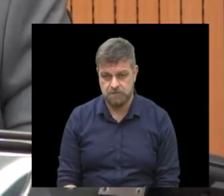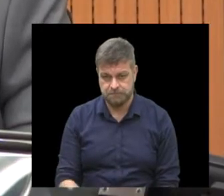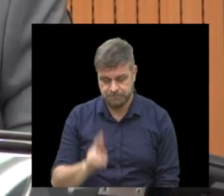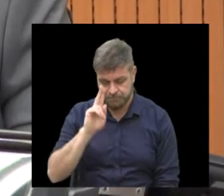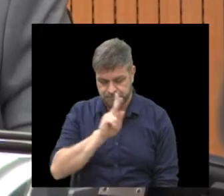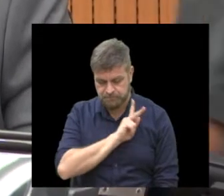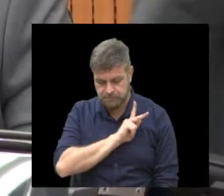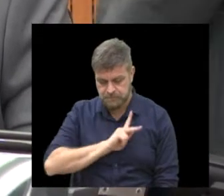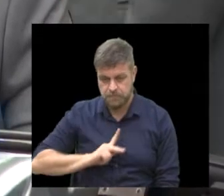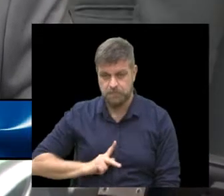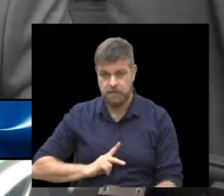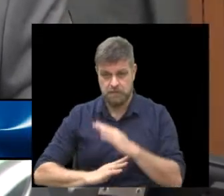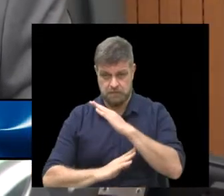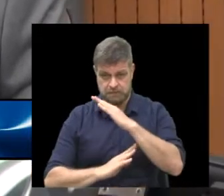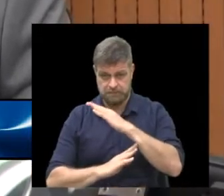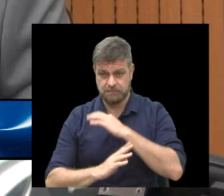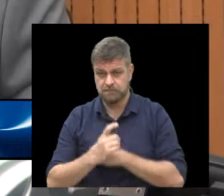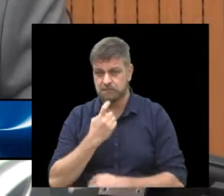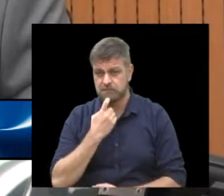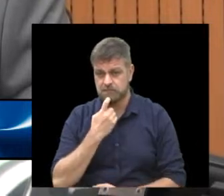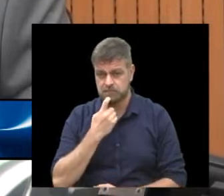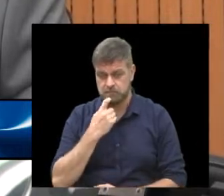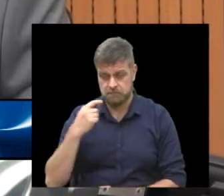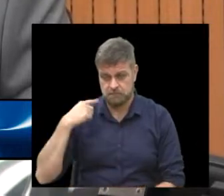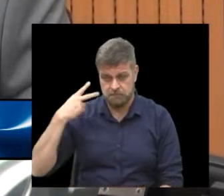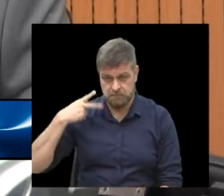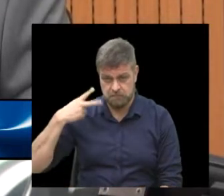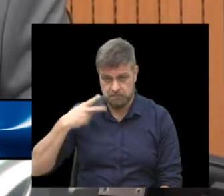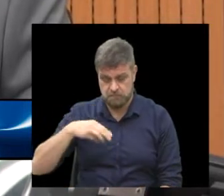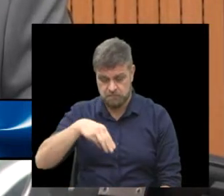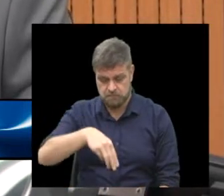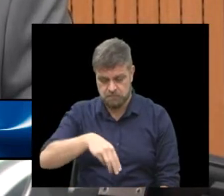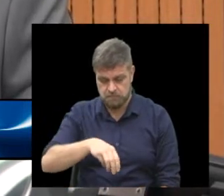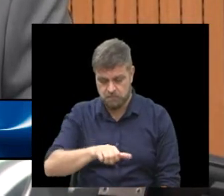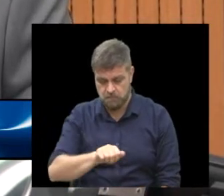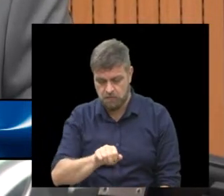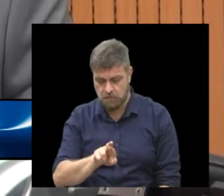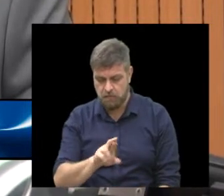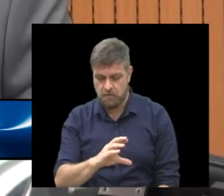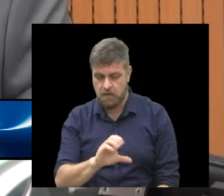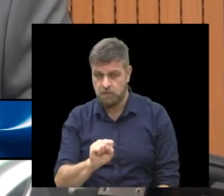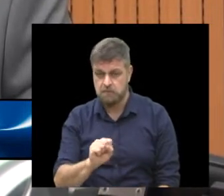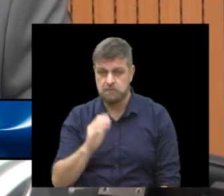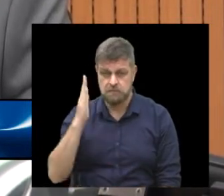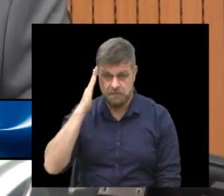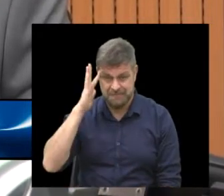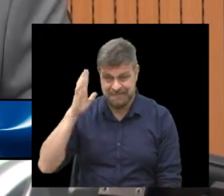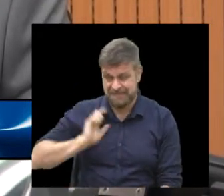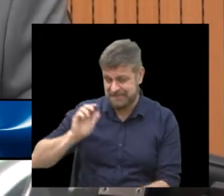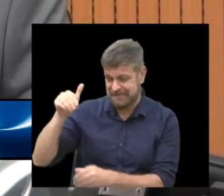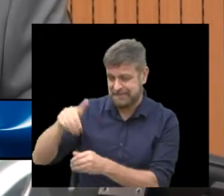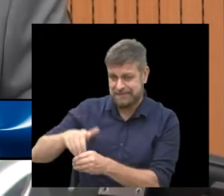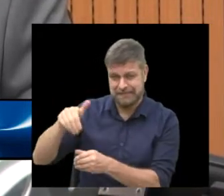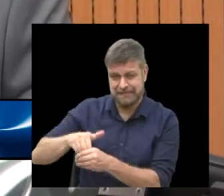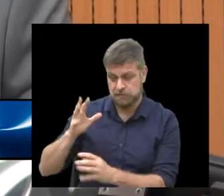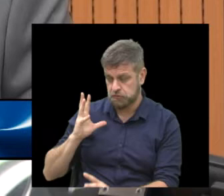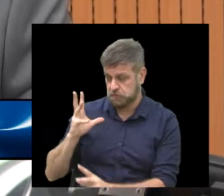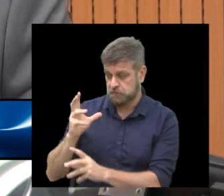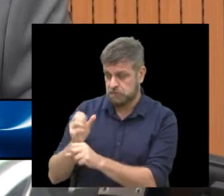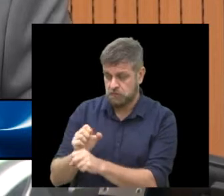senhor presidente da Câmara Municipal de Campinas, Marcos Bernadelli, considerando a expressiva votação de